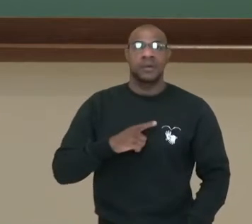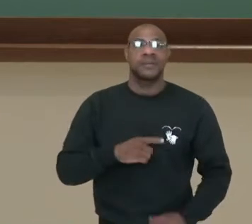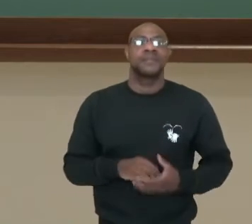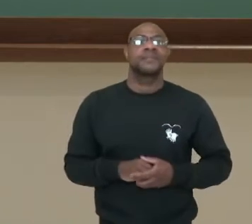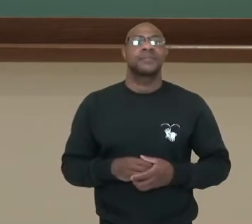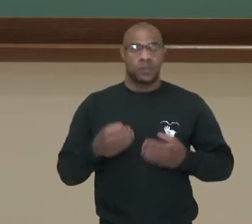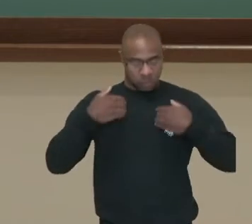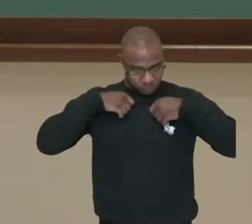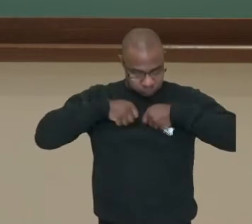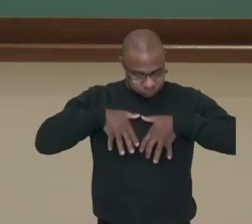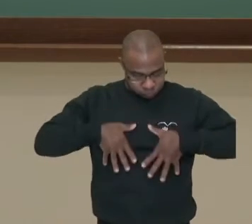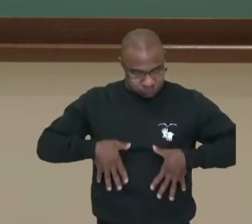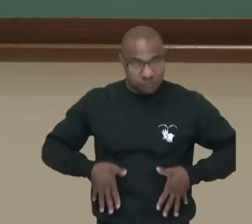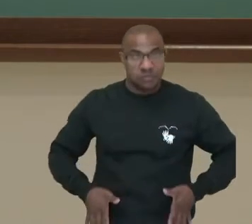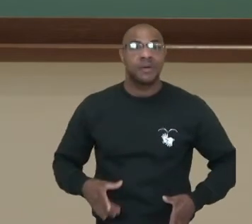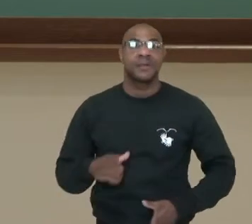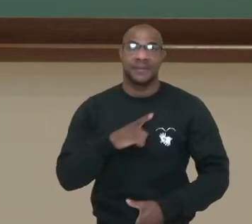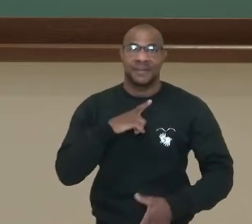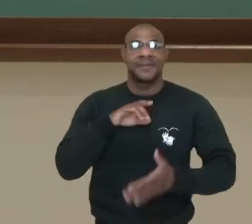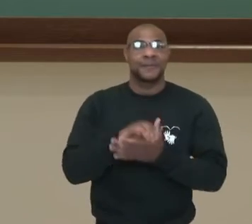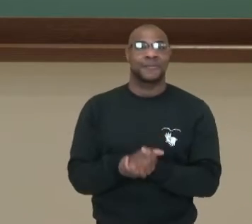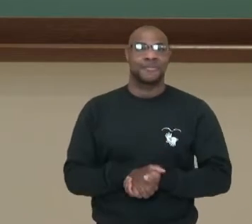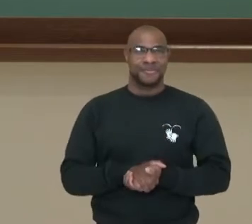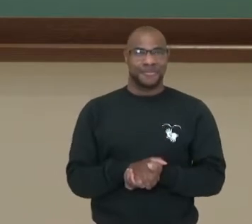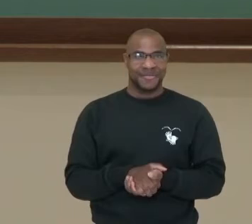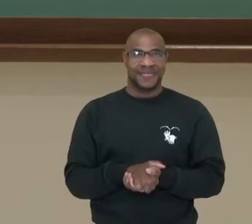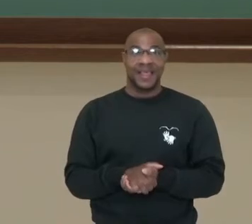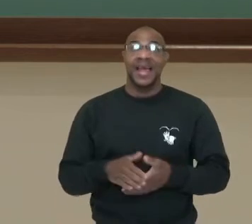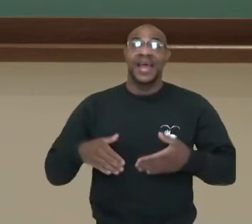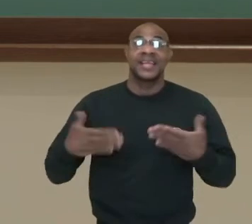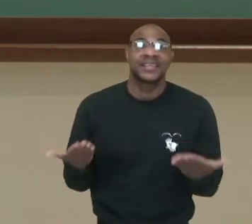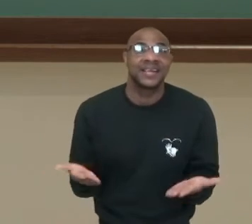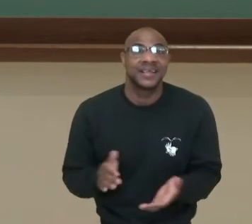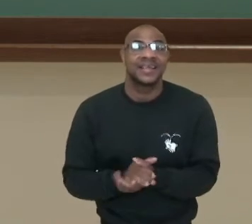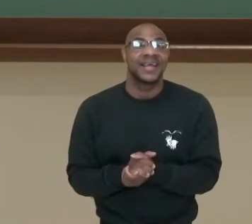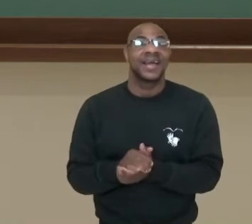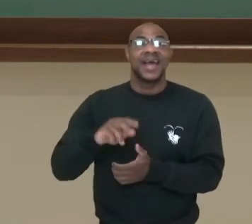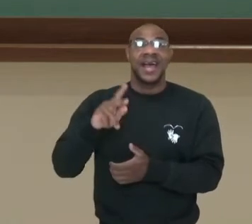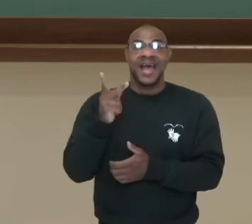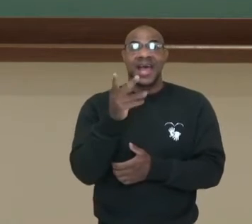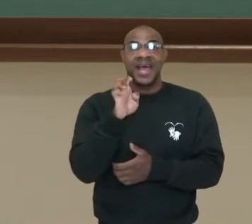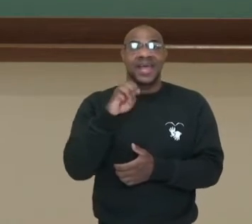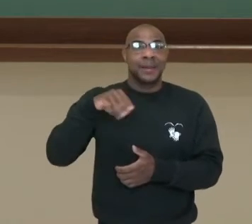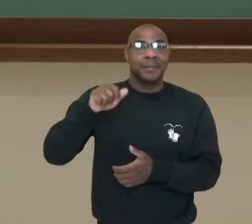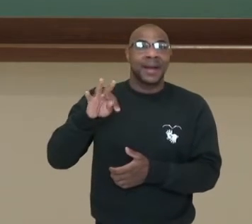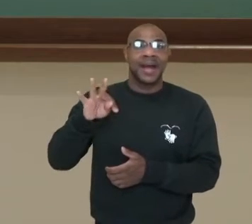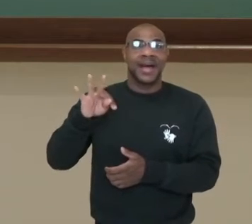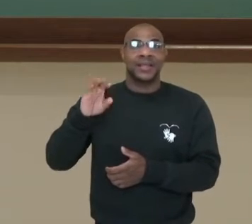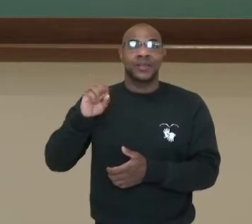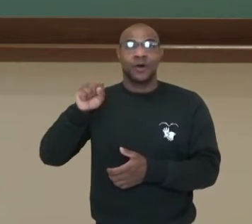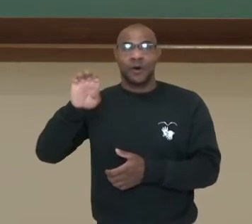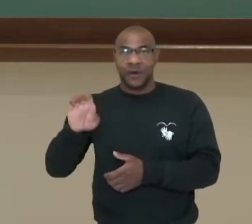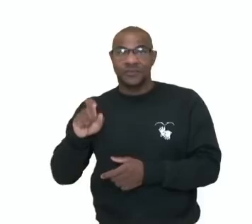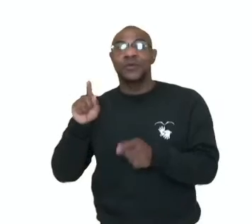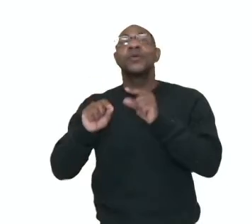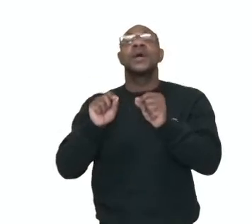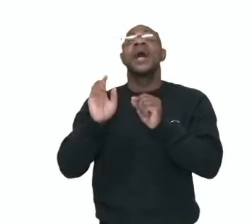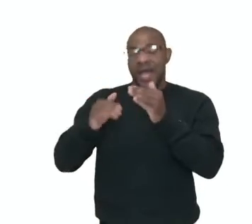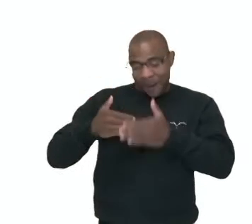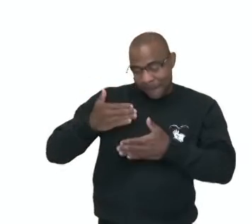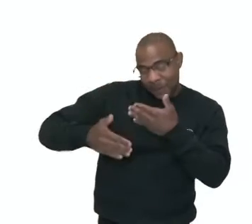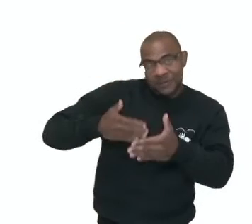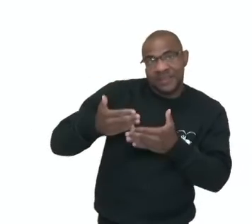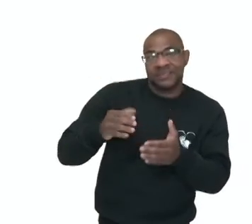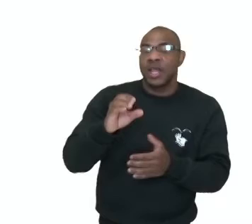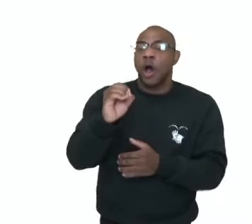o corpo todo, ok? Então, de fato, aqui a hematose é o processo em que entra oxigênio e sai